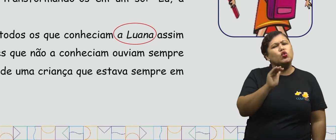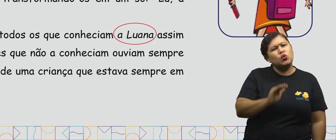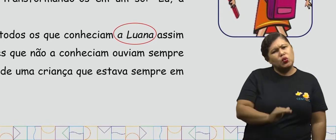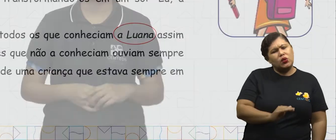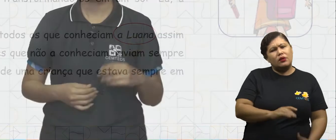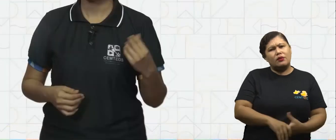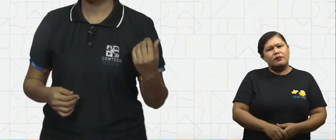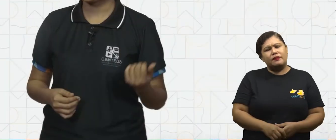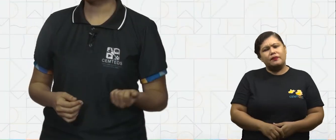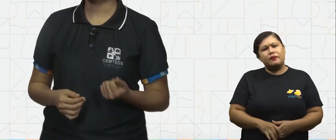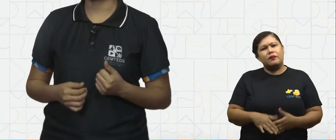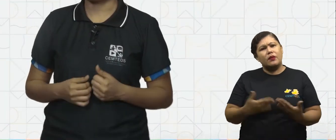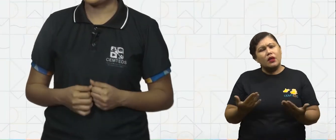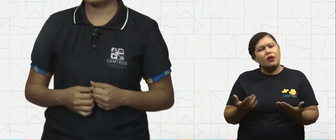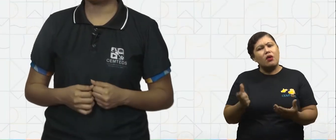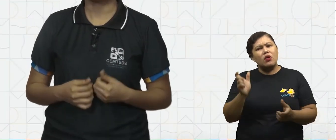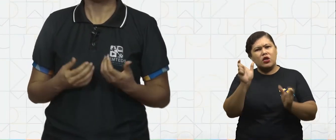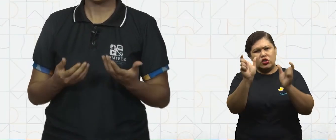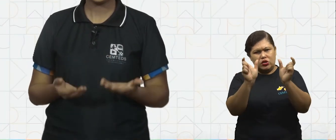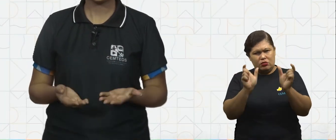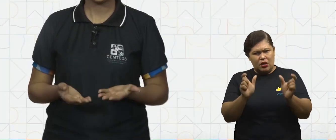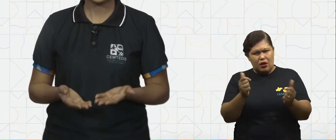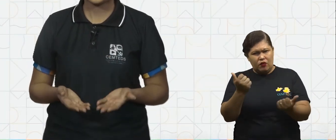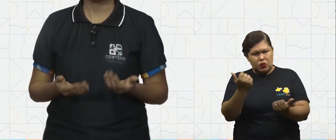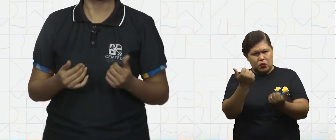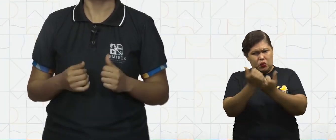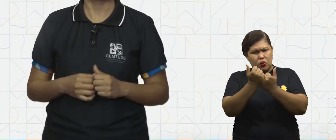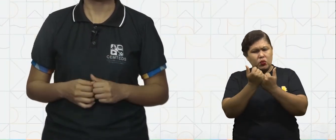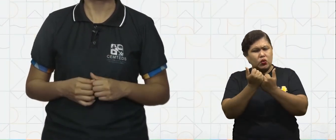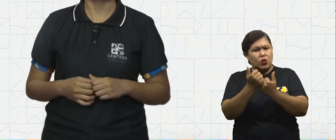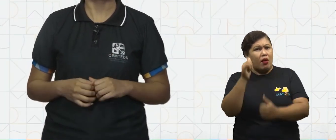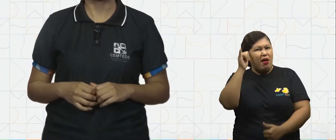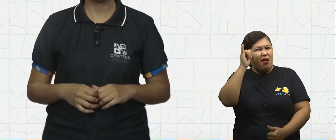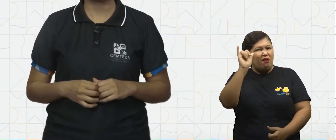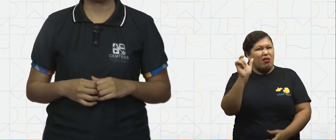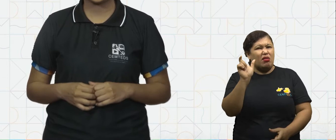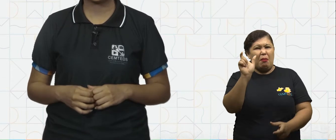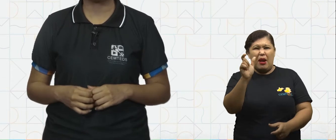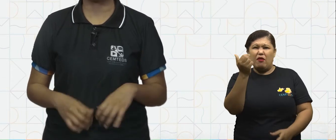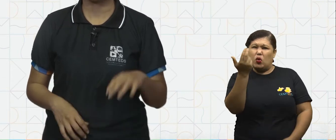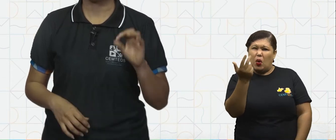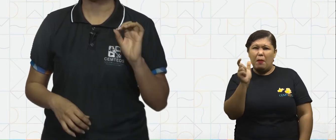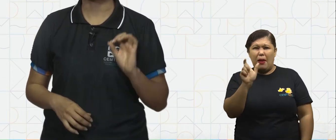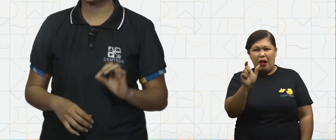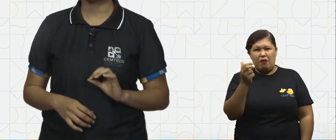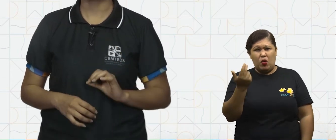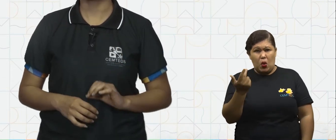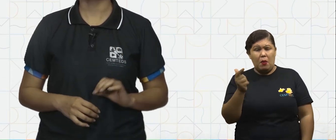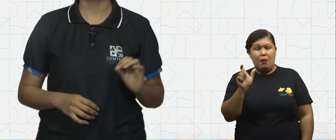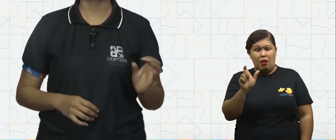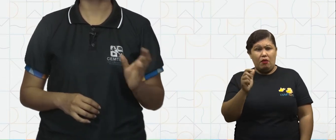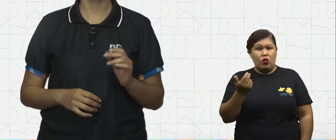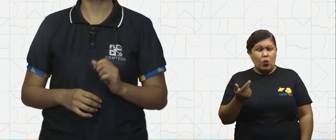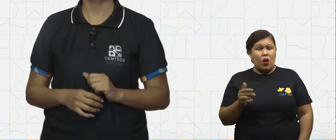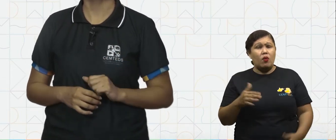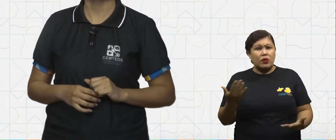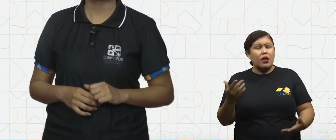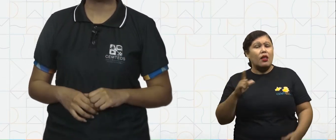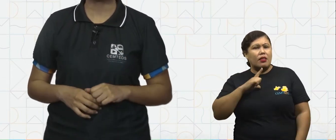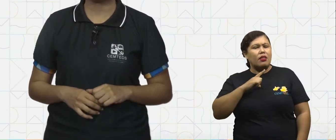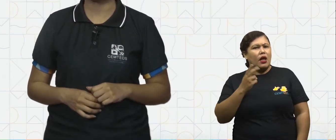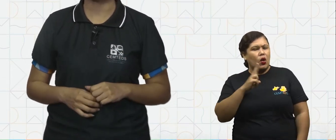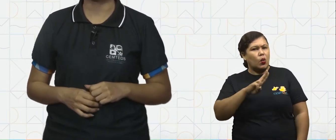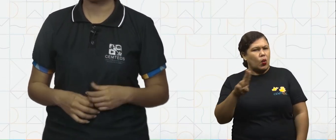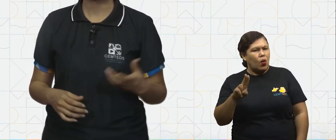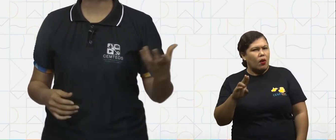garotinha. Essas palavras, que nos ajudaram a evitar a repetição dos textos, recebem nomes especiais na